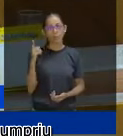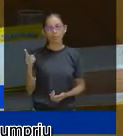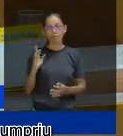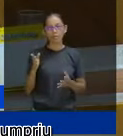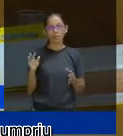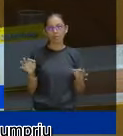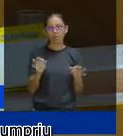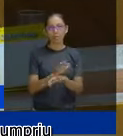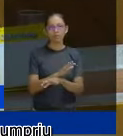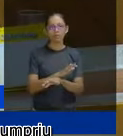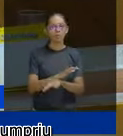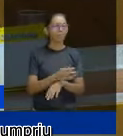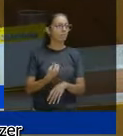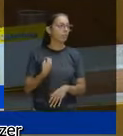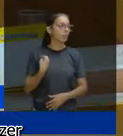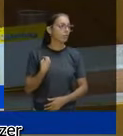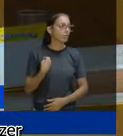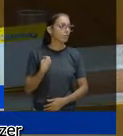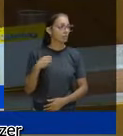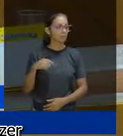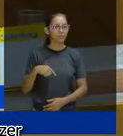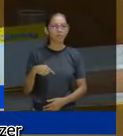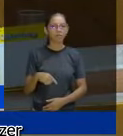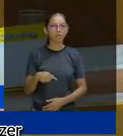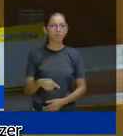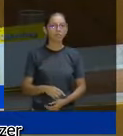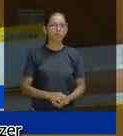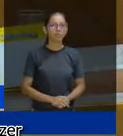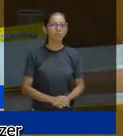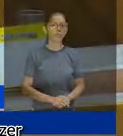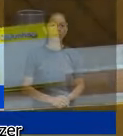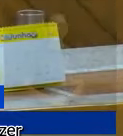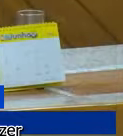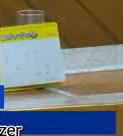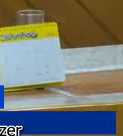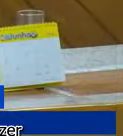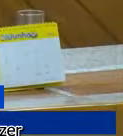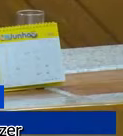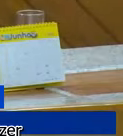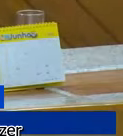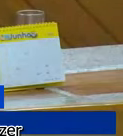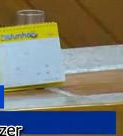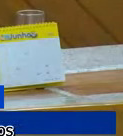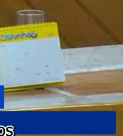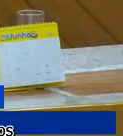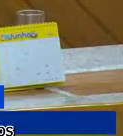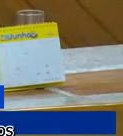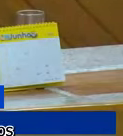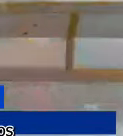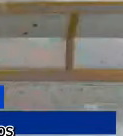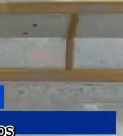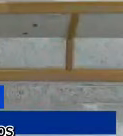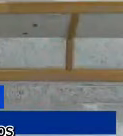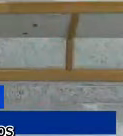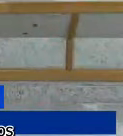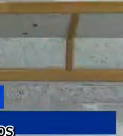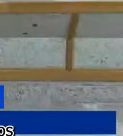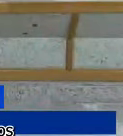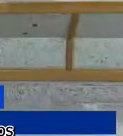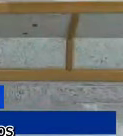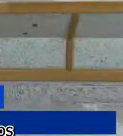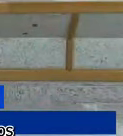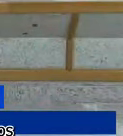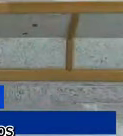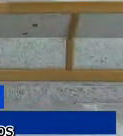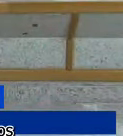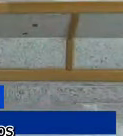cumpriu a missão dele, né? Fez tudo que um homem deve fazer na sua trajetória na Terra. É isso. Nos encontros lá com